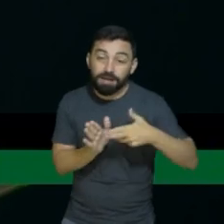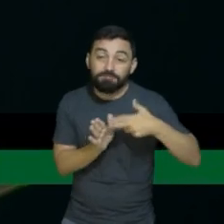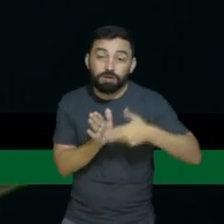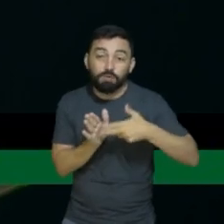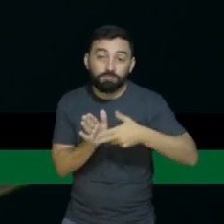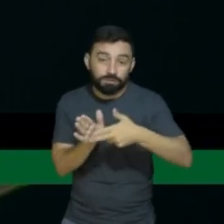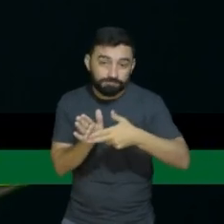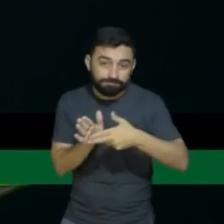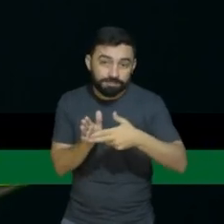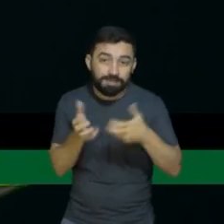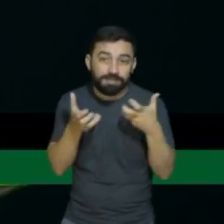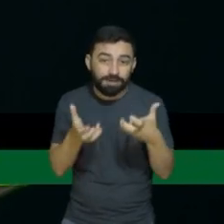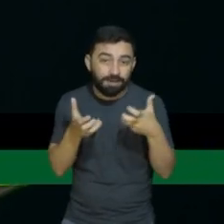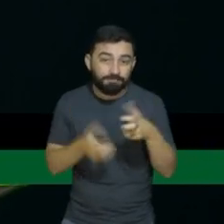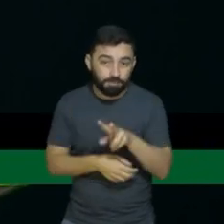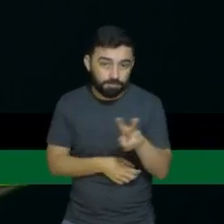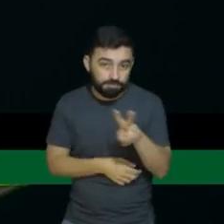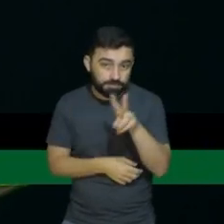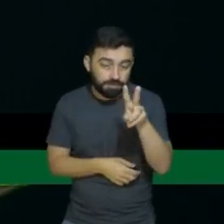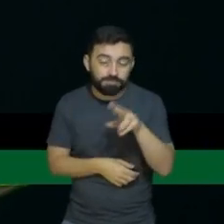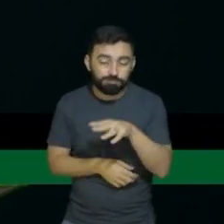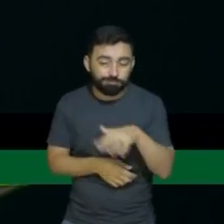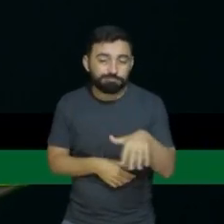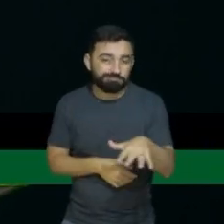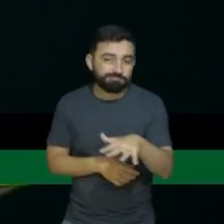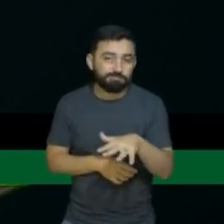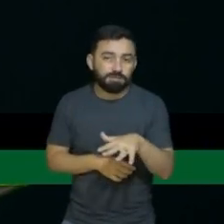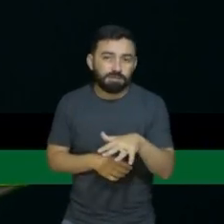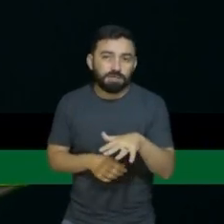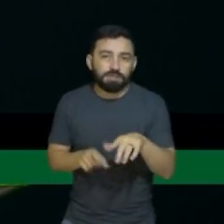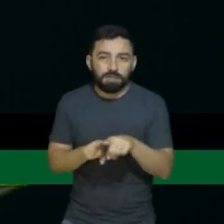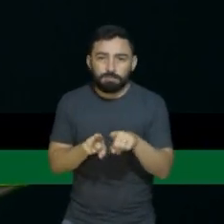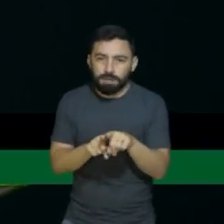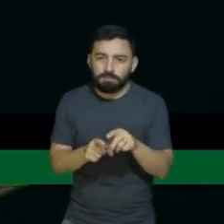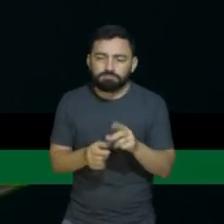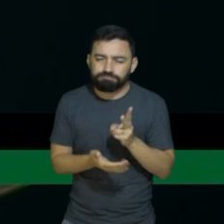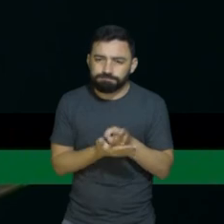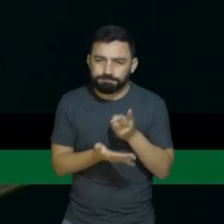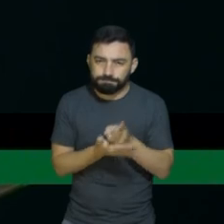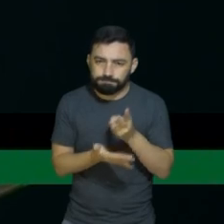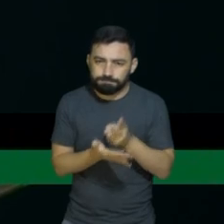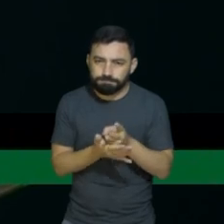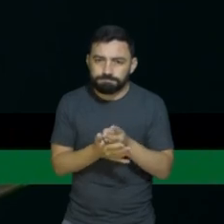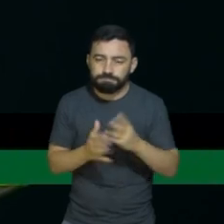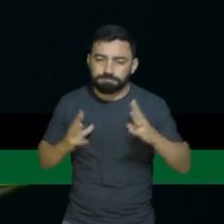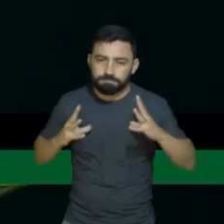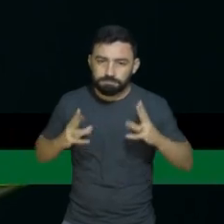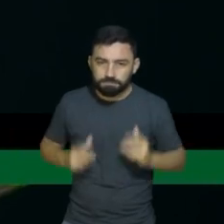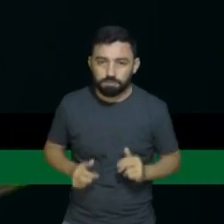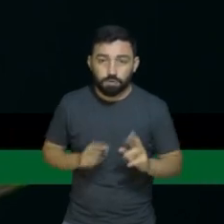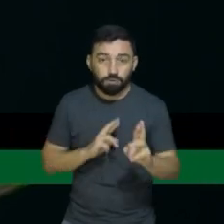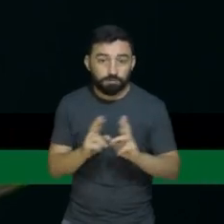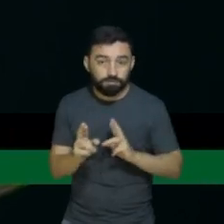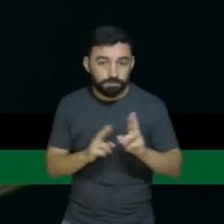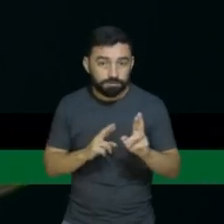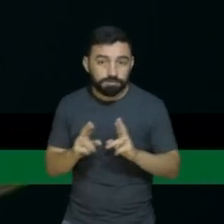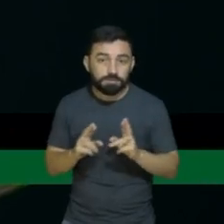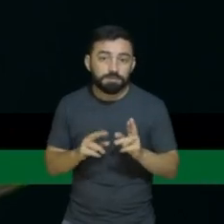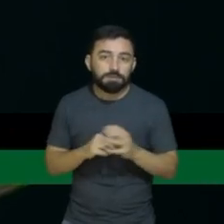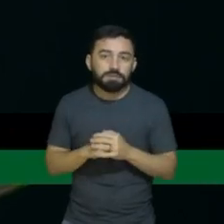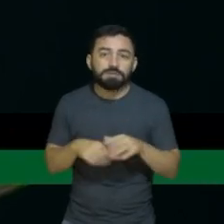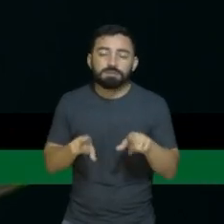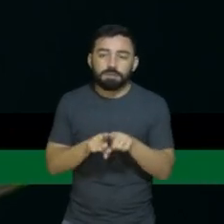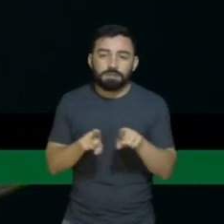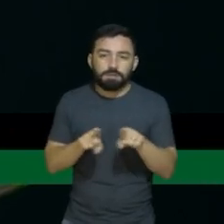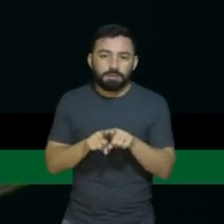a fim de valorizar a região do Vale, a conservação e manutenção das nossas rodovias, como também a